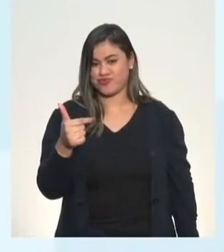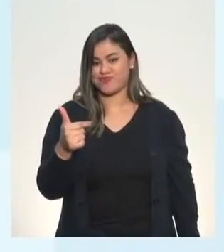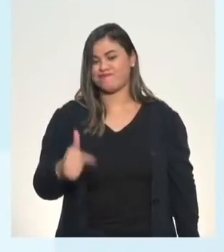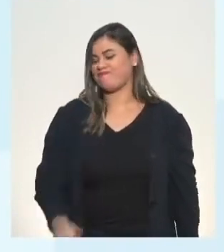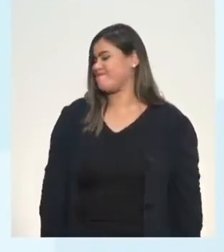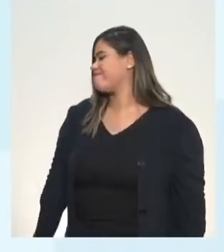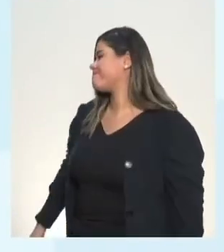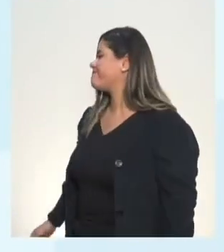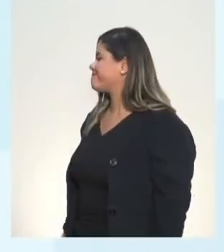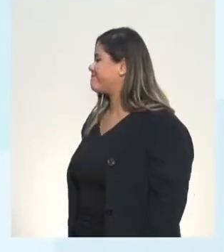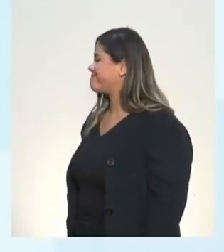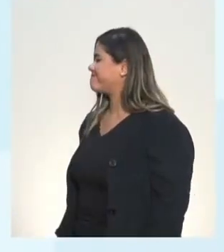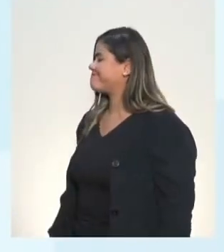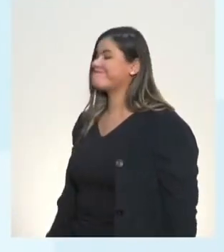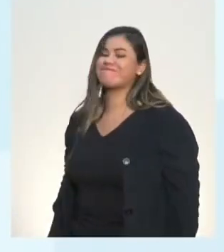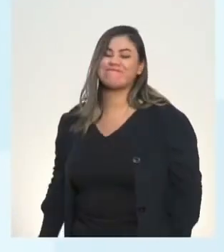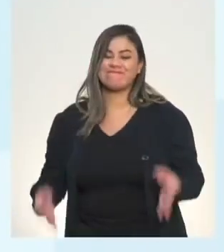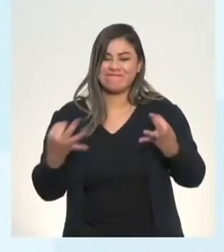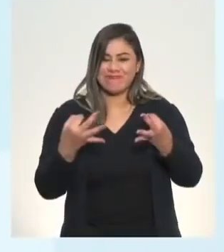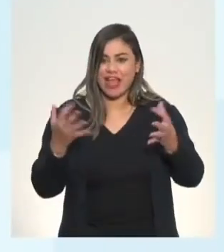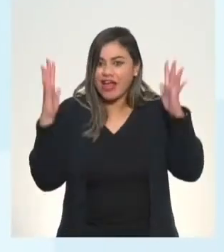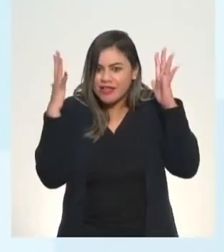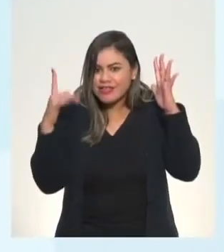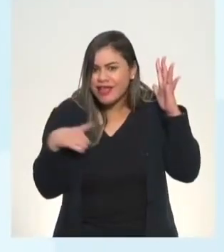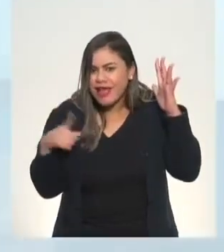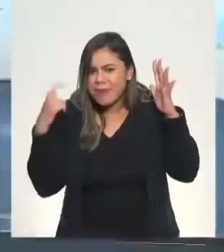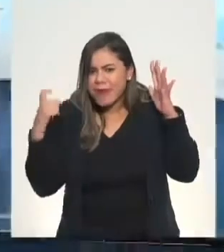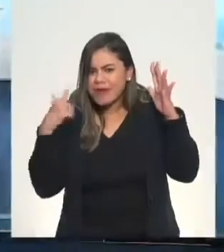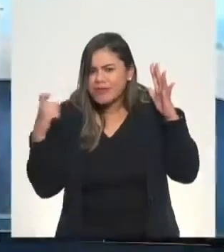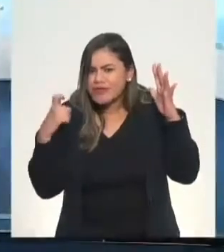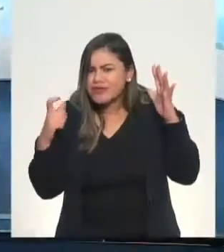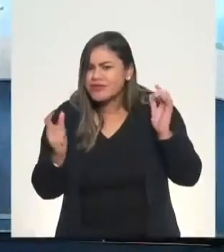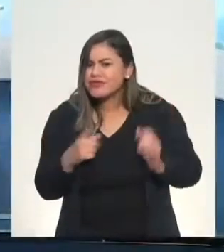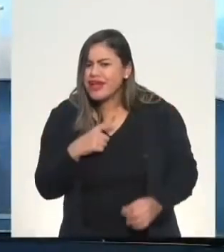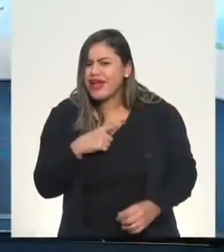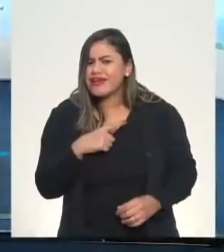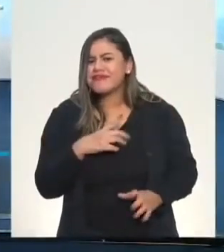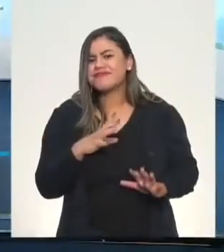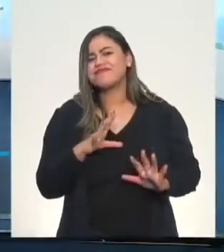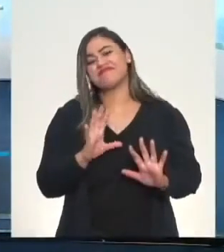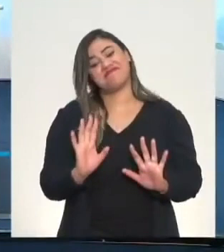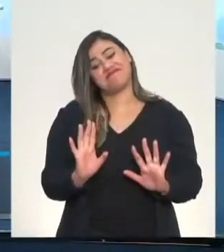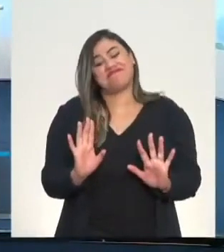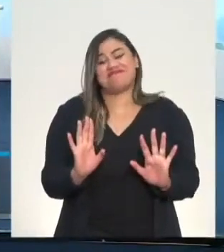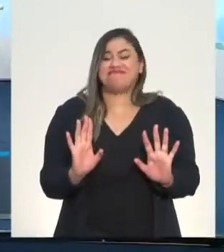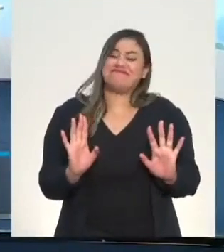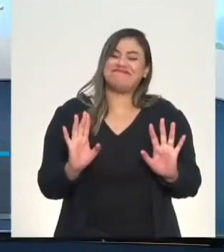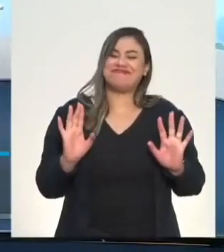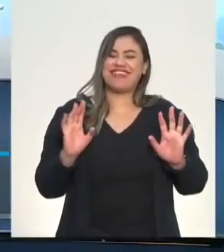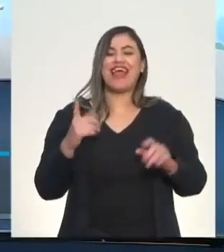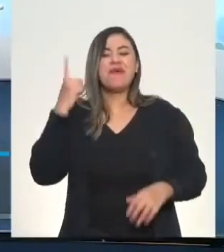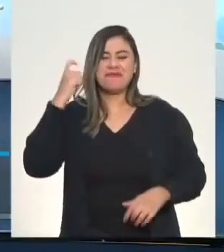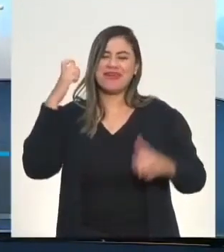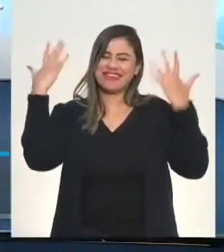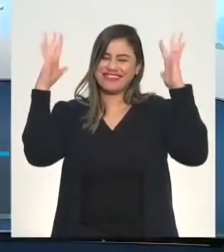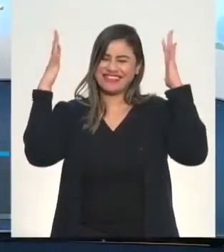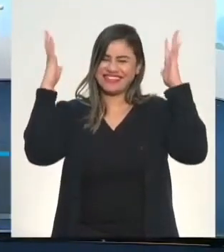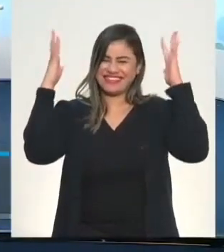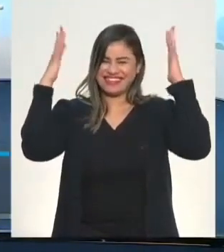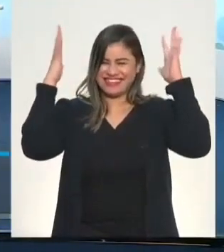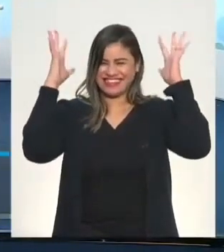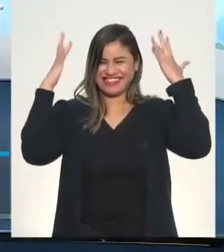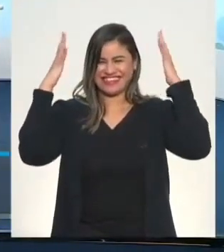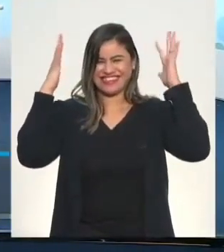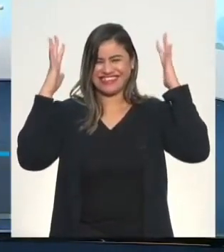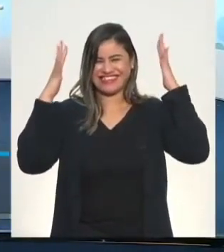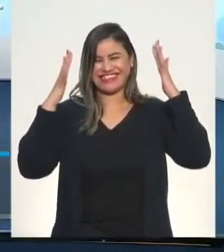12. Pronto. Perfeito. Tem aplausos? Eu achei bonito. Essa é a ideia, tudo bem? Então parece algo muito